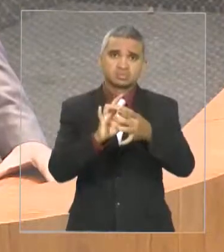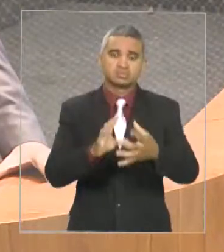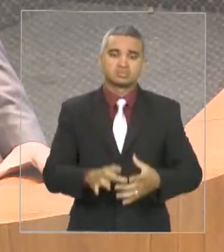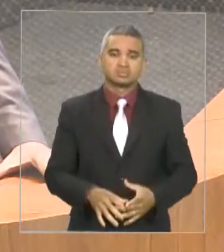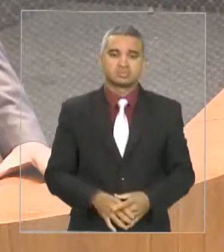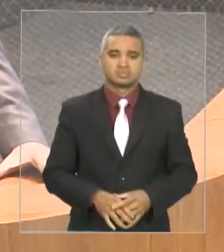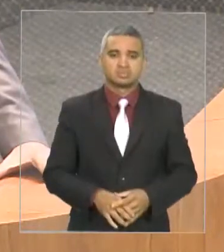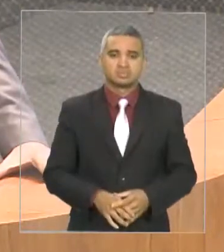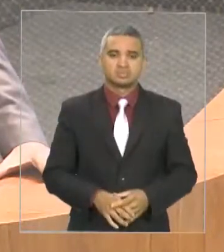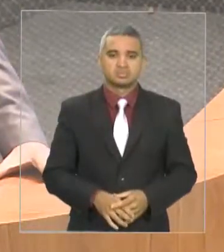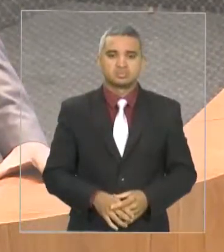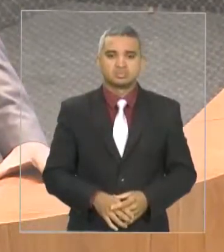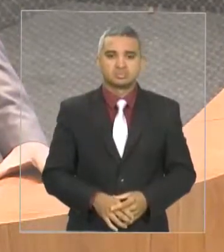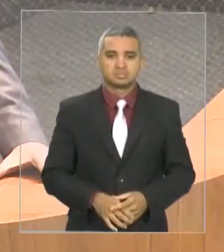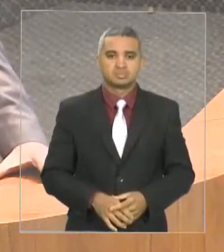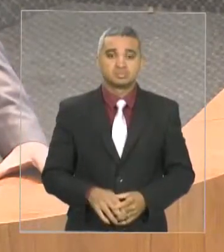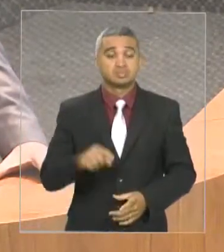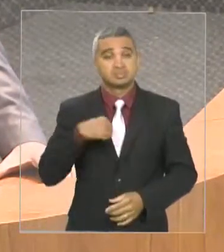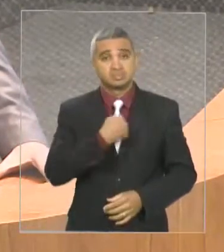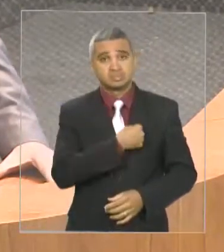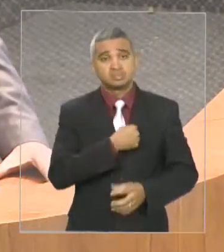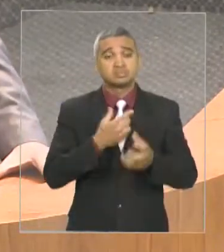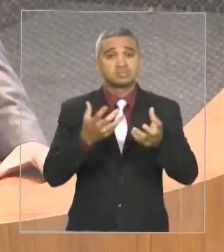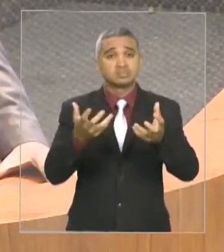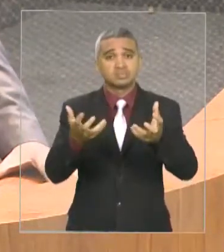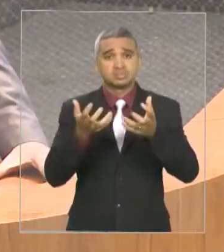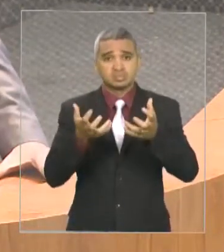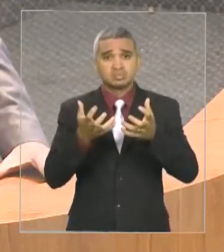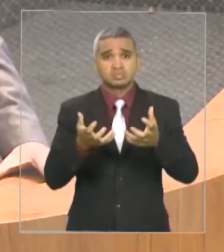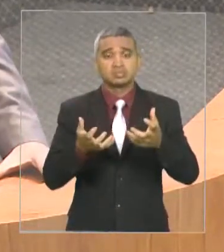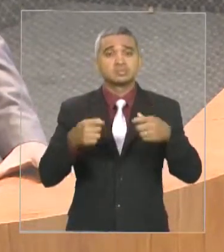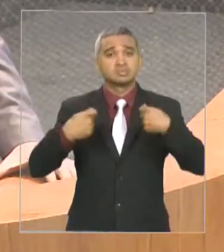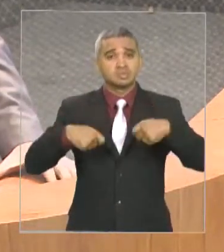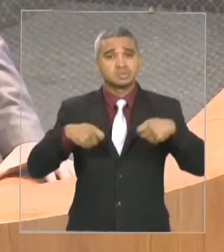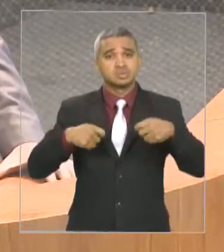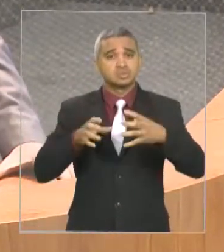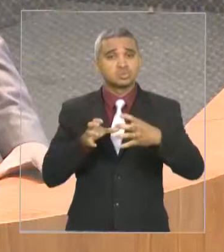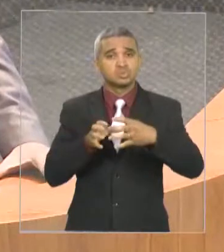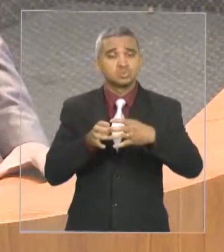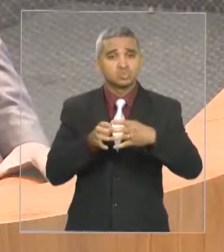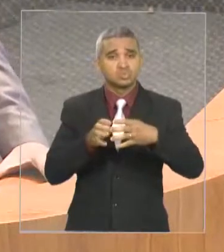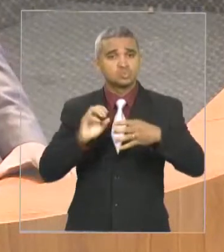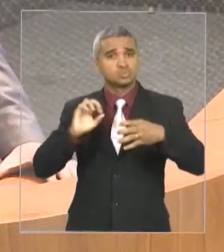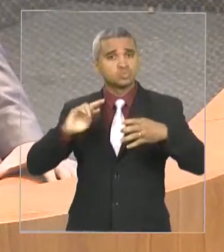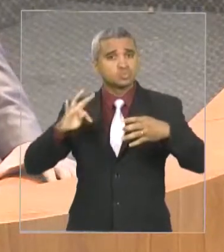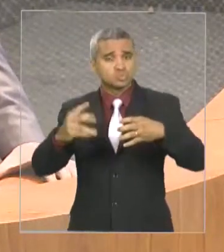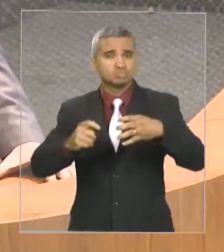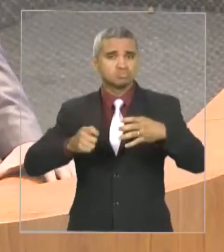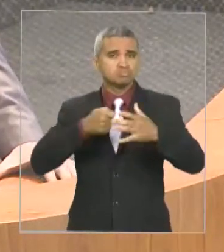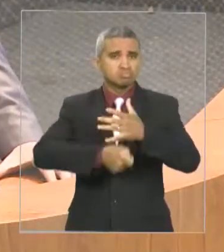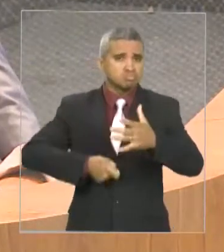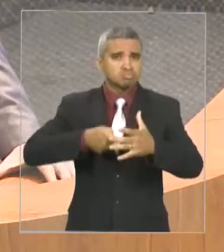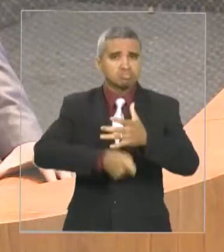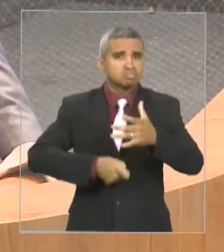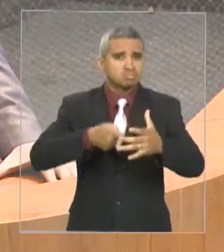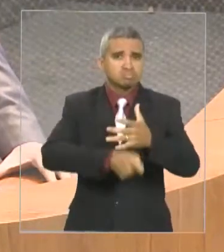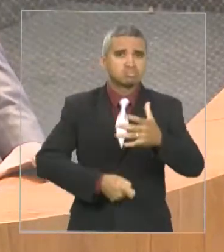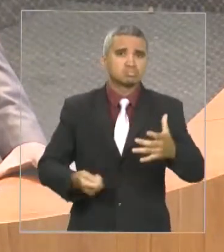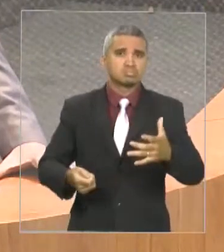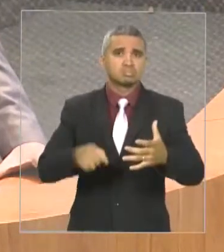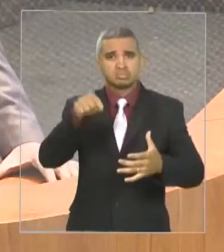convergência, nós queremos que haja uma ampla mobilização, que esta casa, em nome do